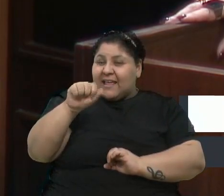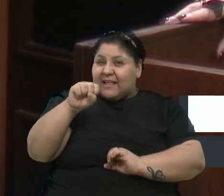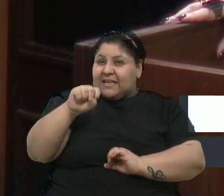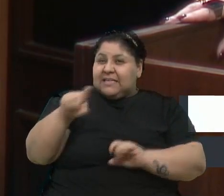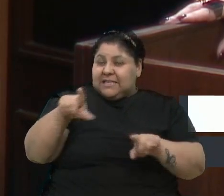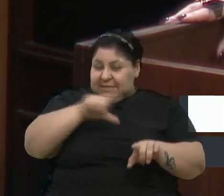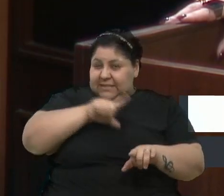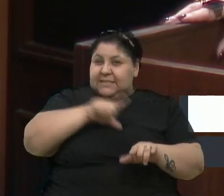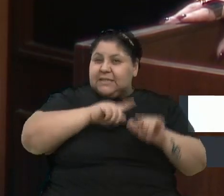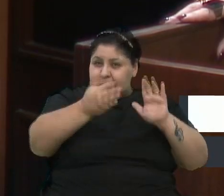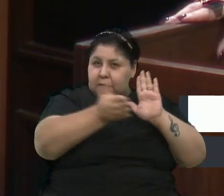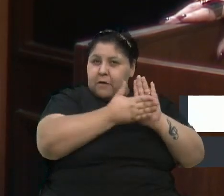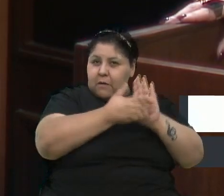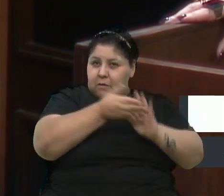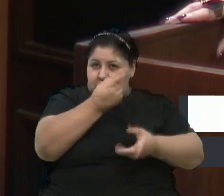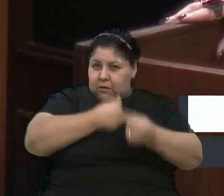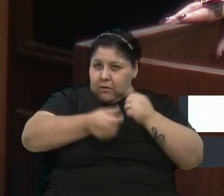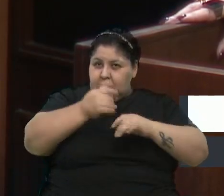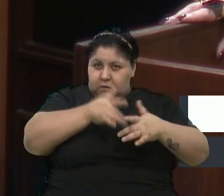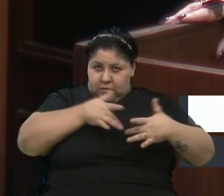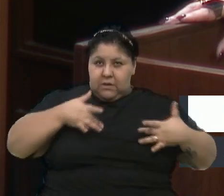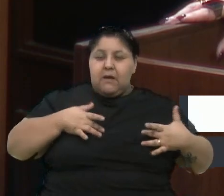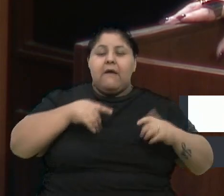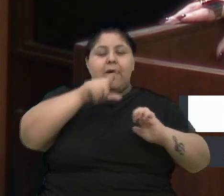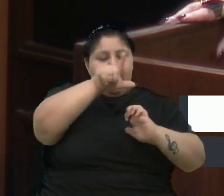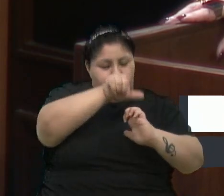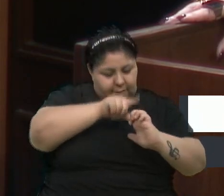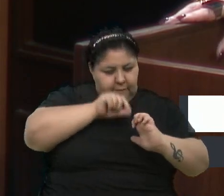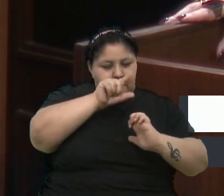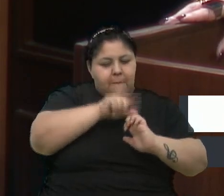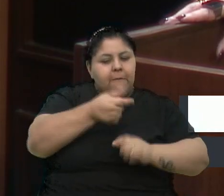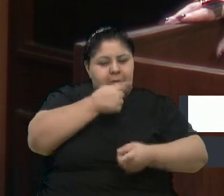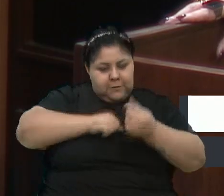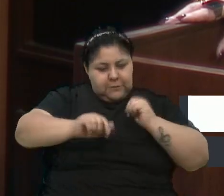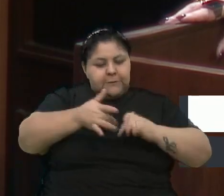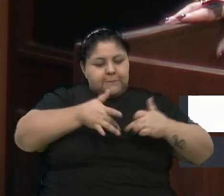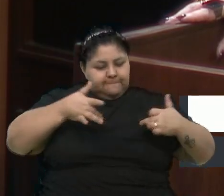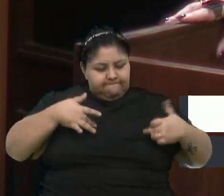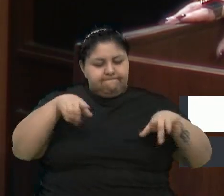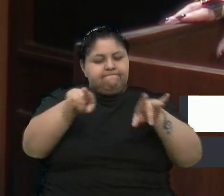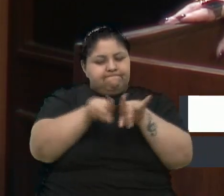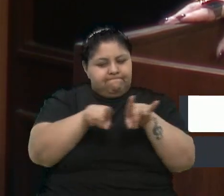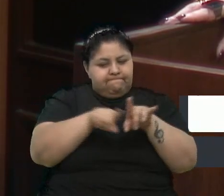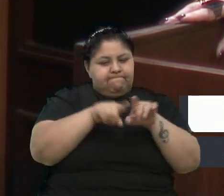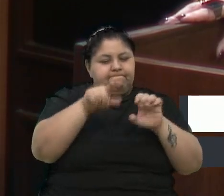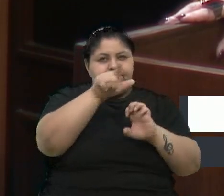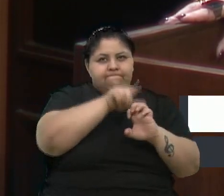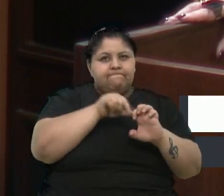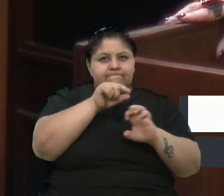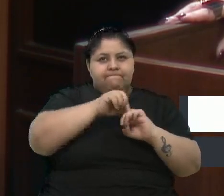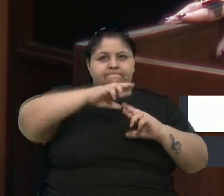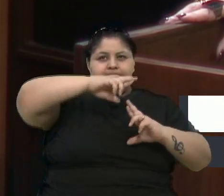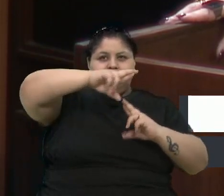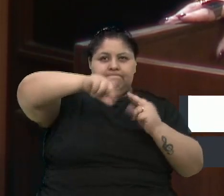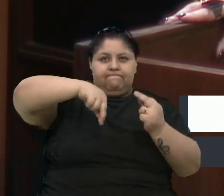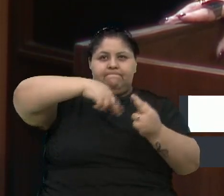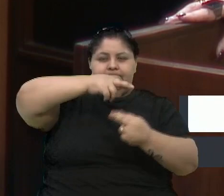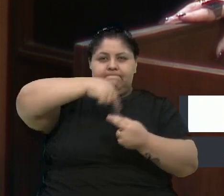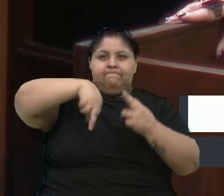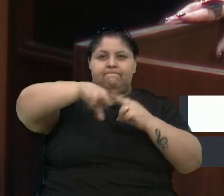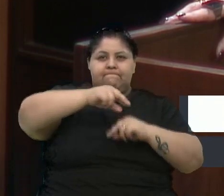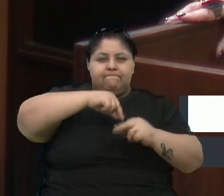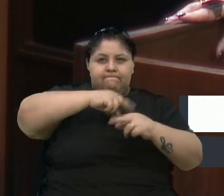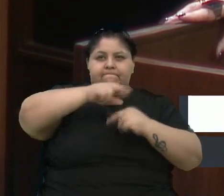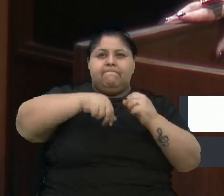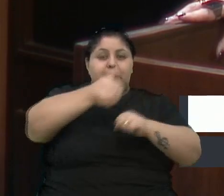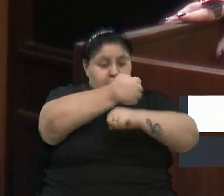de Caxias, é um empreendimento de economia solidária. Nós temos as empresas de reciclagem e catadores